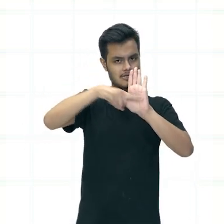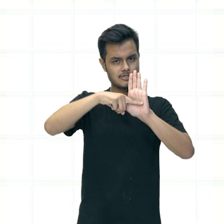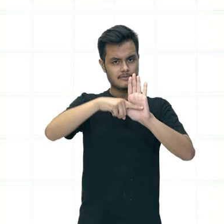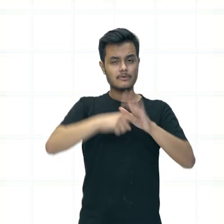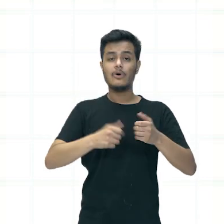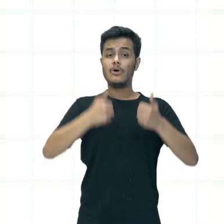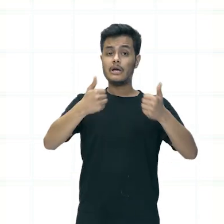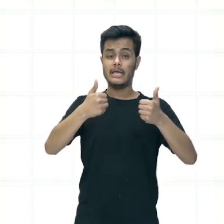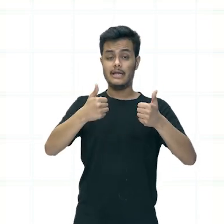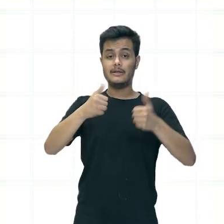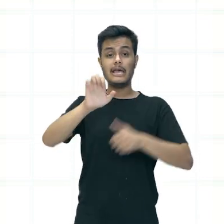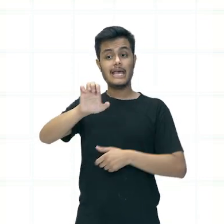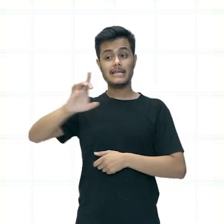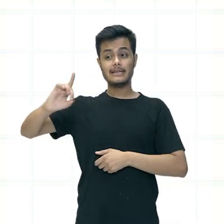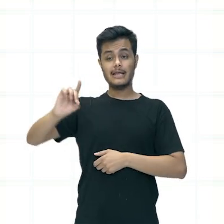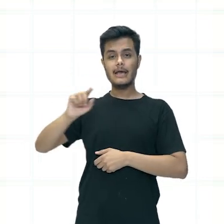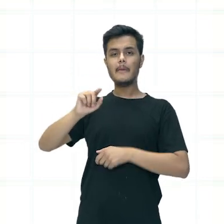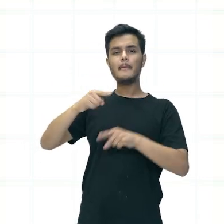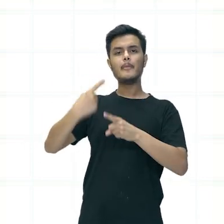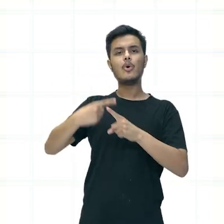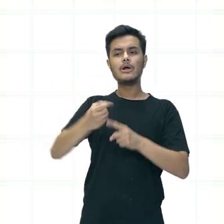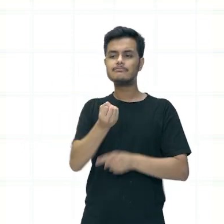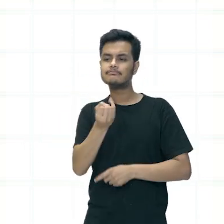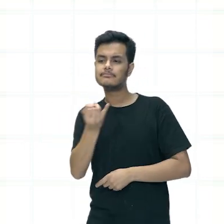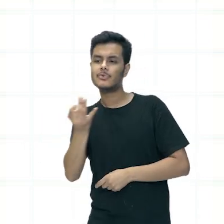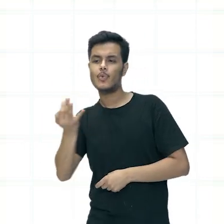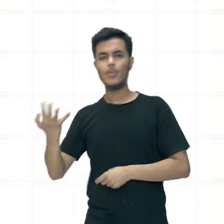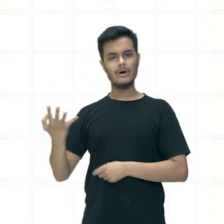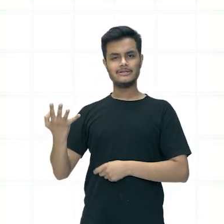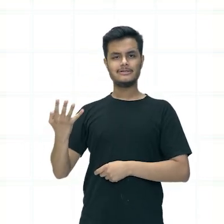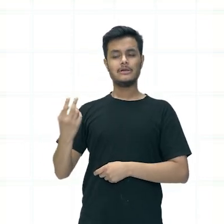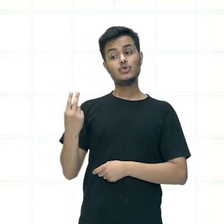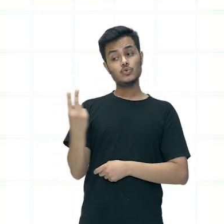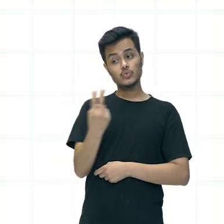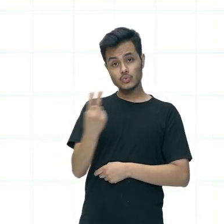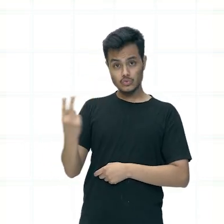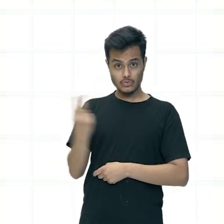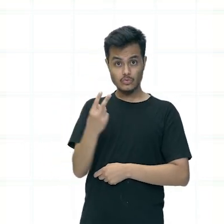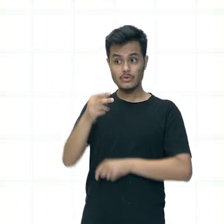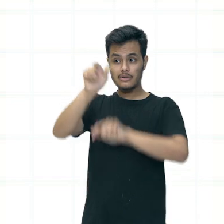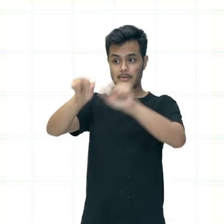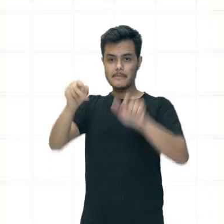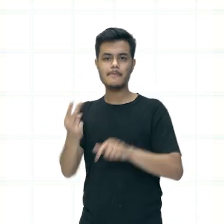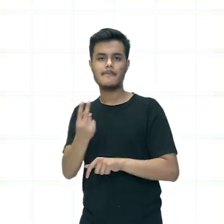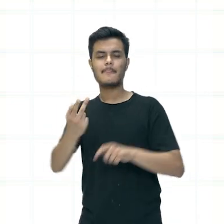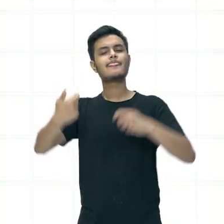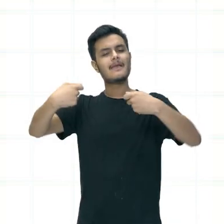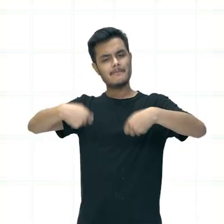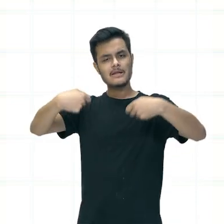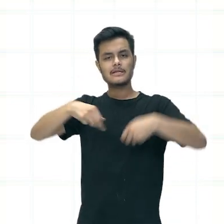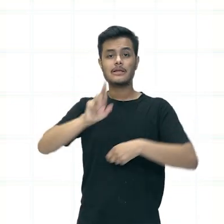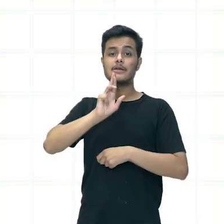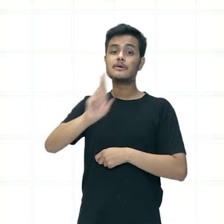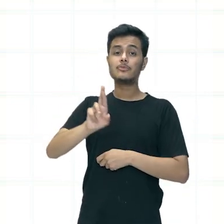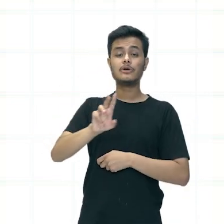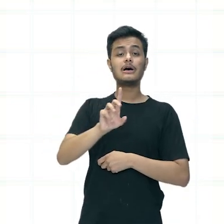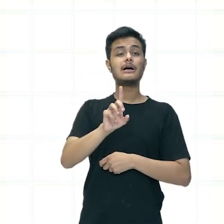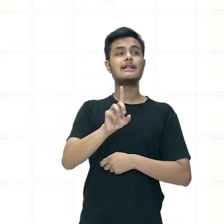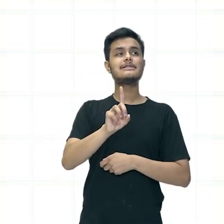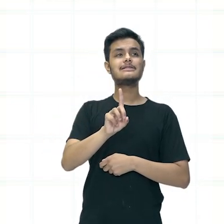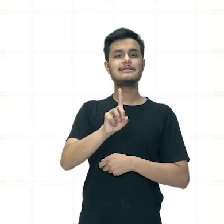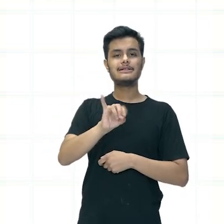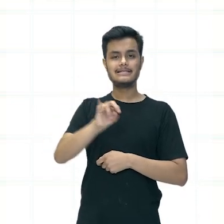tá? Aqui. Por mais que tenham duas pessoas aqui, eu vou responder com they porque são eles,